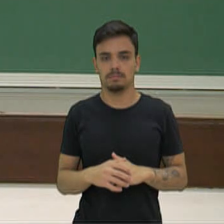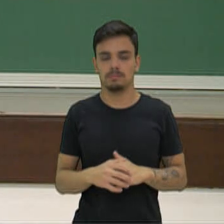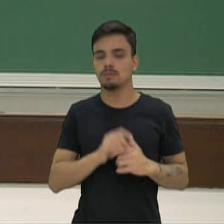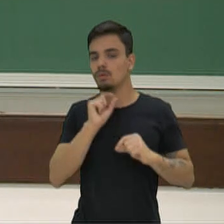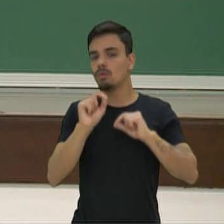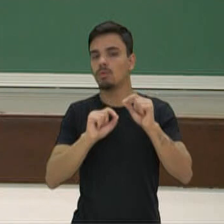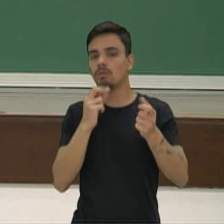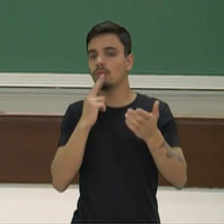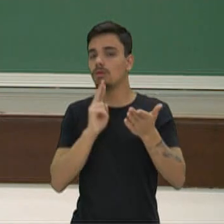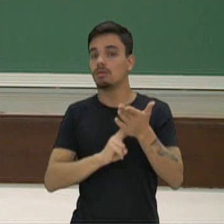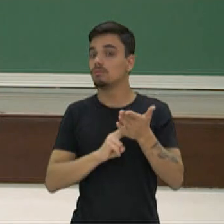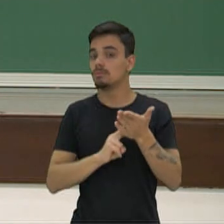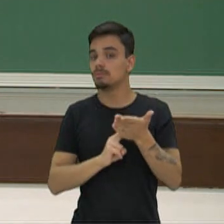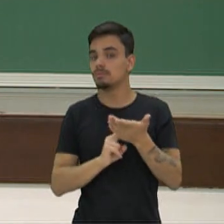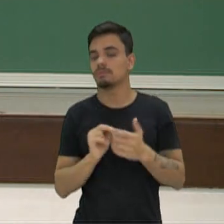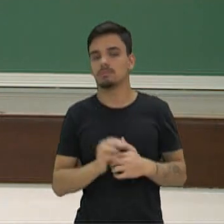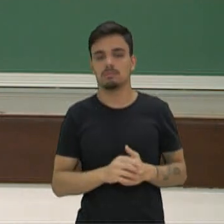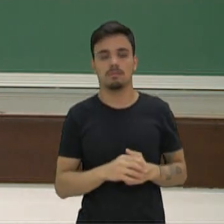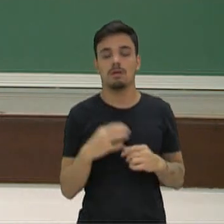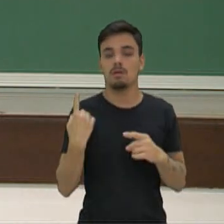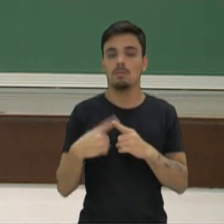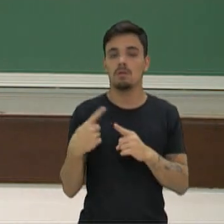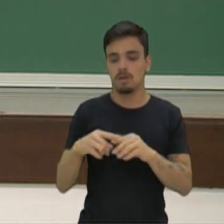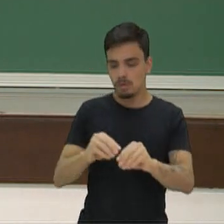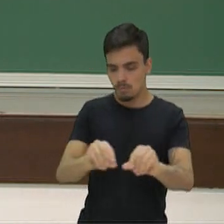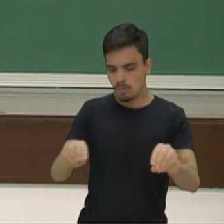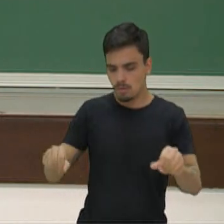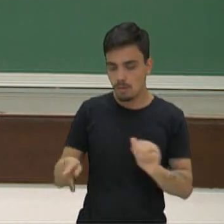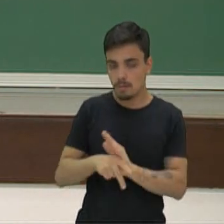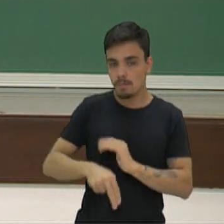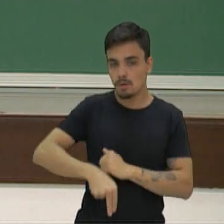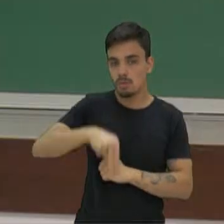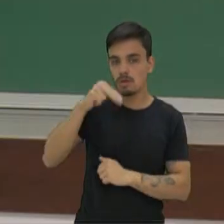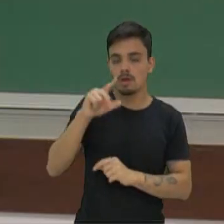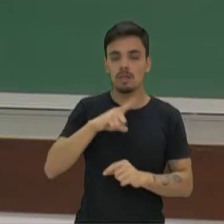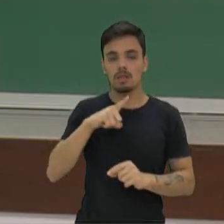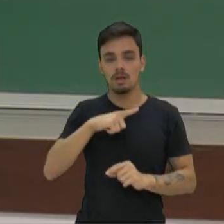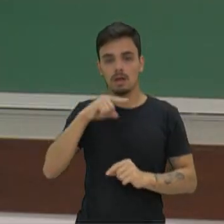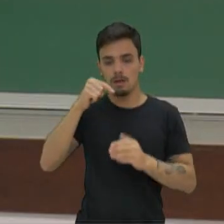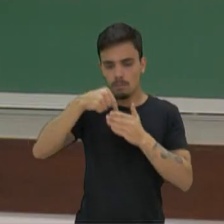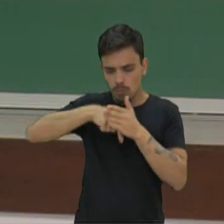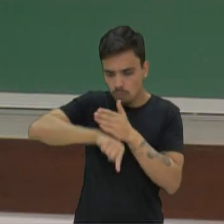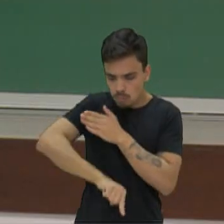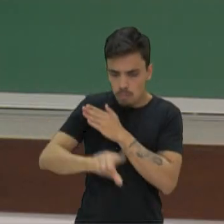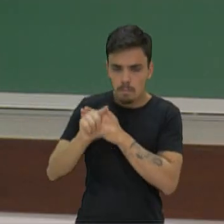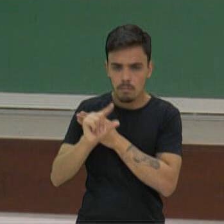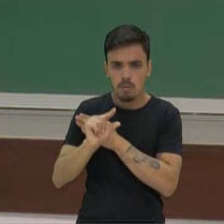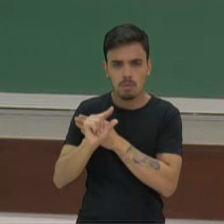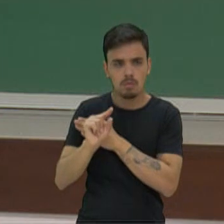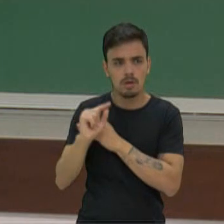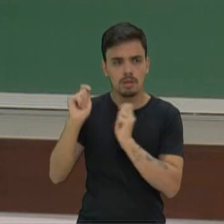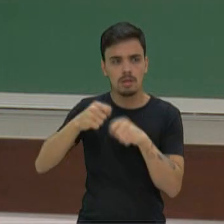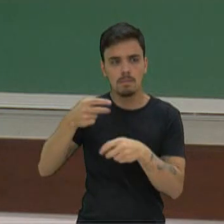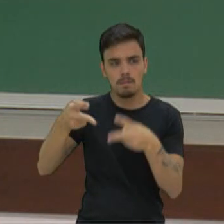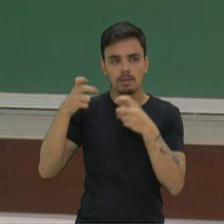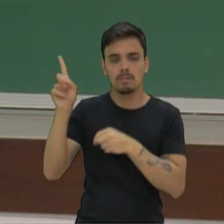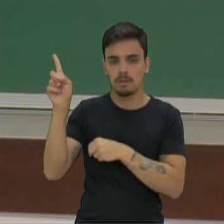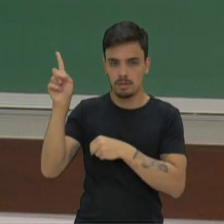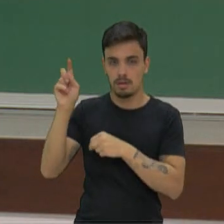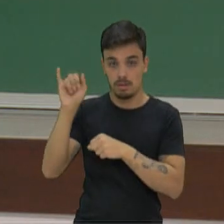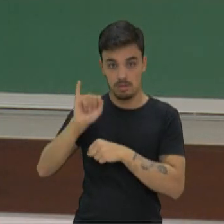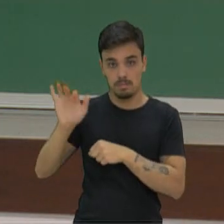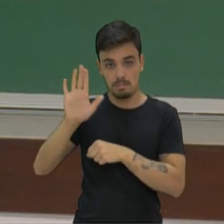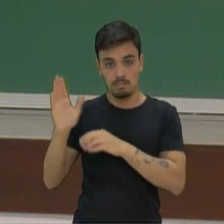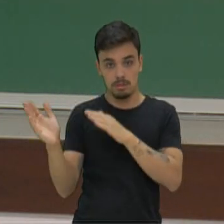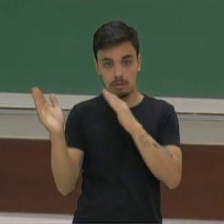O que você respondeu? Por que os solos do Nordeste têm menos profundidade? E dá para você olhar nessa primeira imagem, a